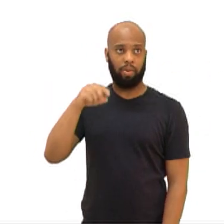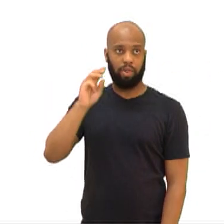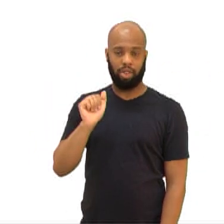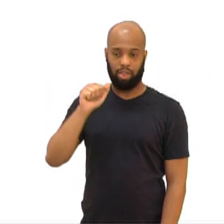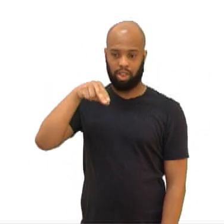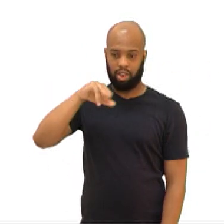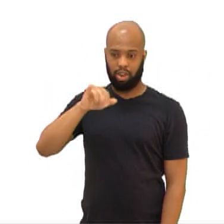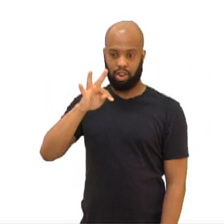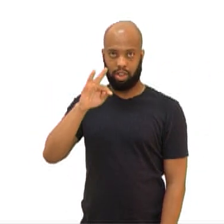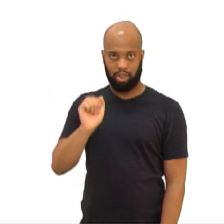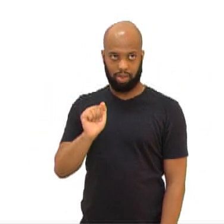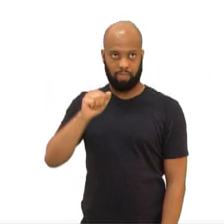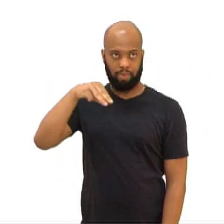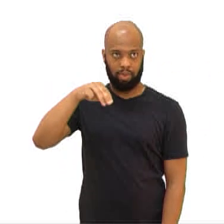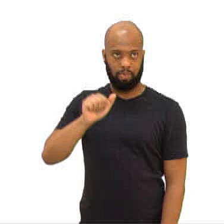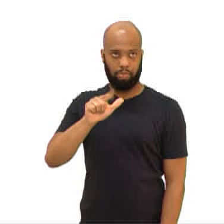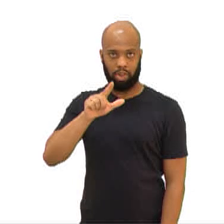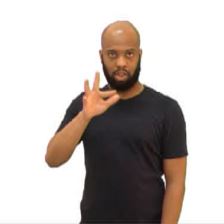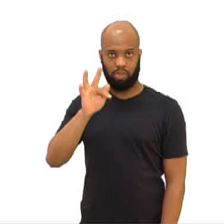uma exposição individual.